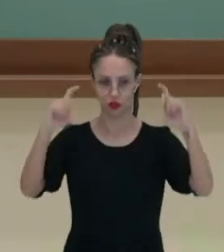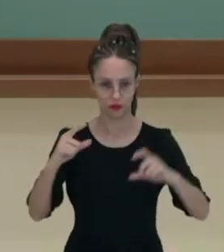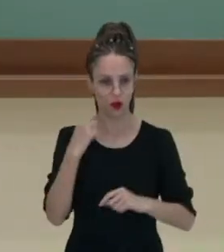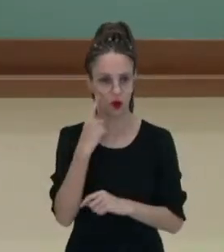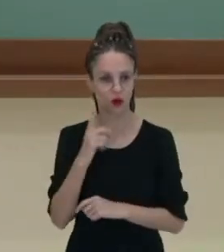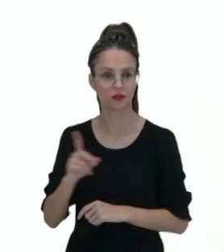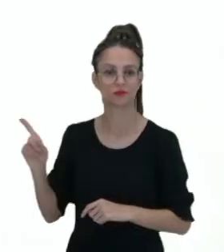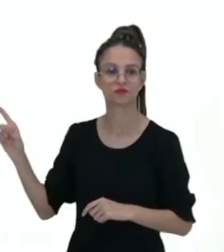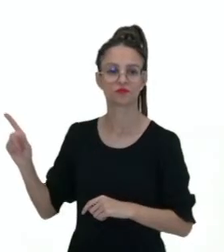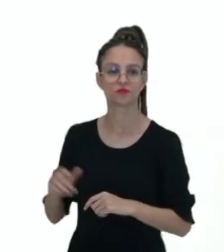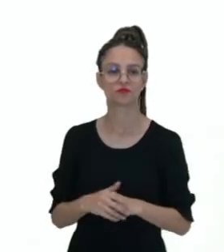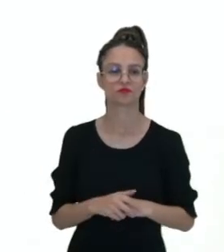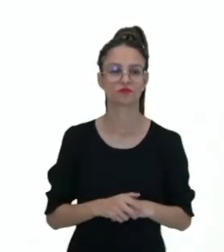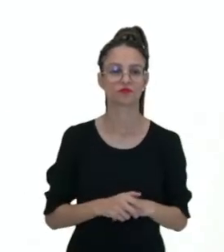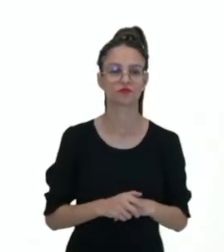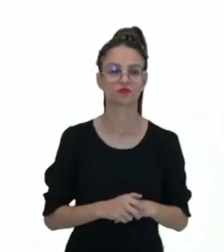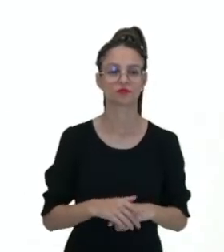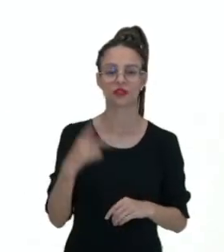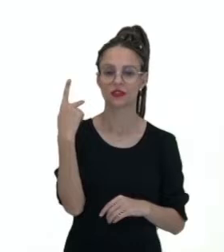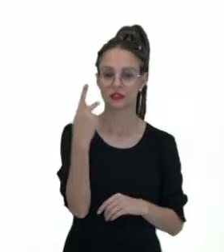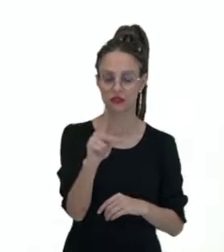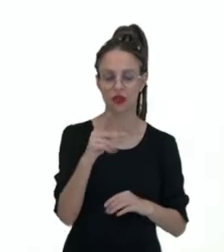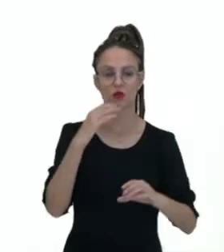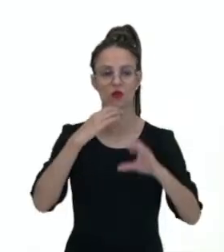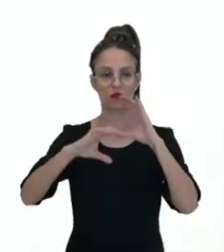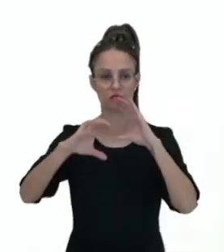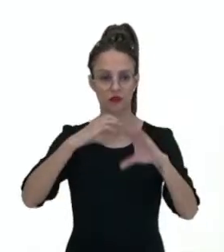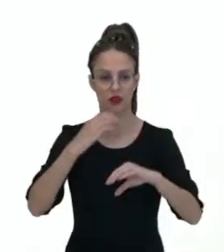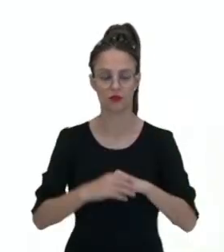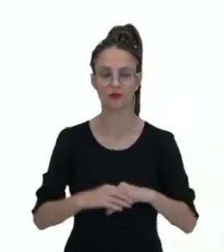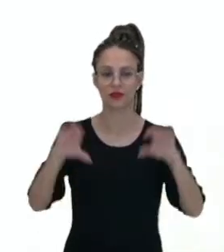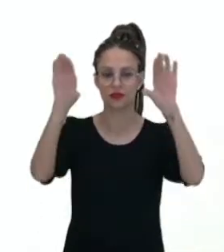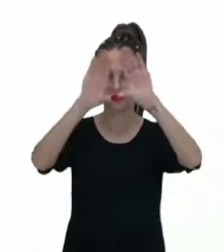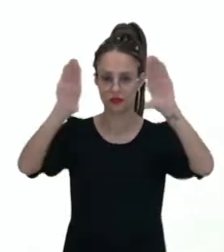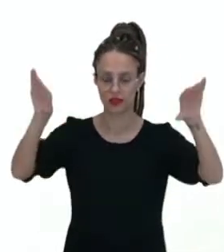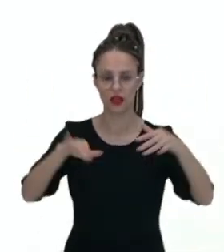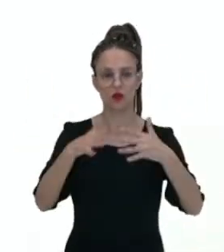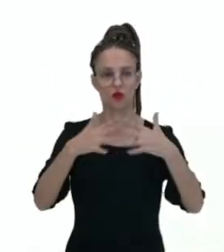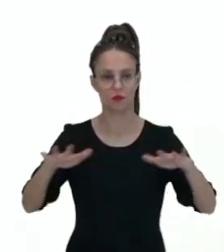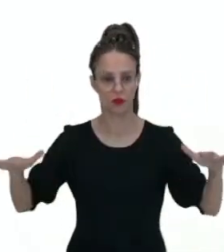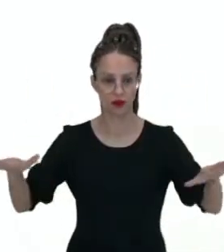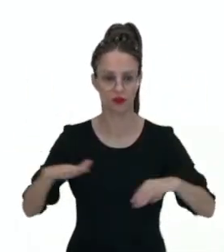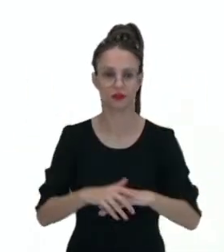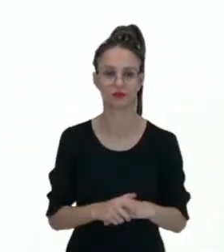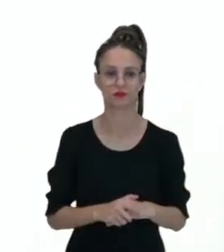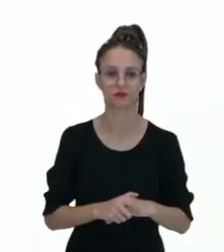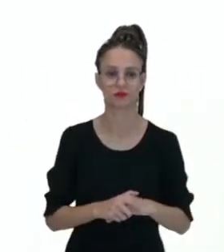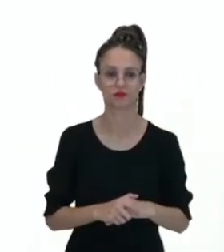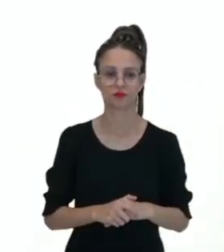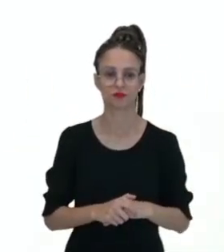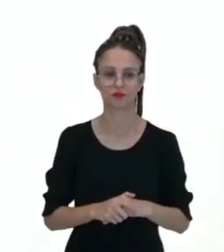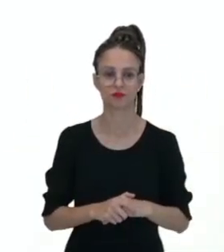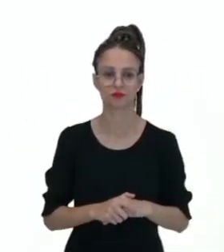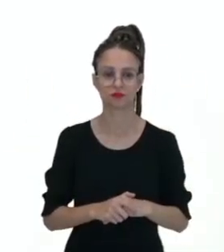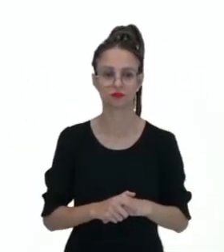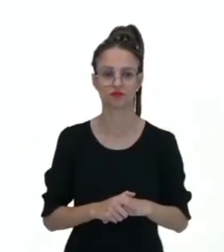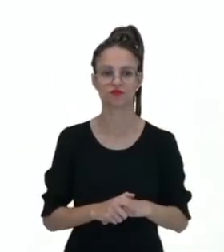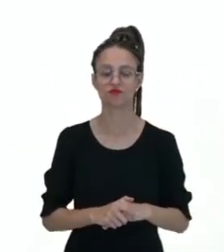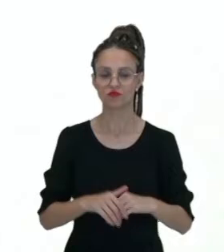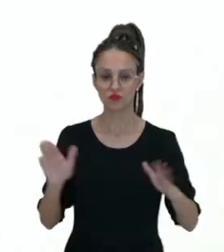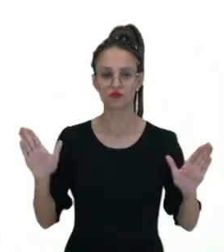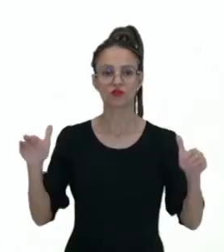conferir? Olha só. Seu e cantar, céu e mar, céu e voar,